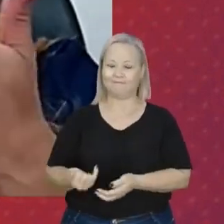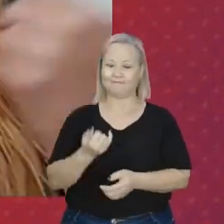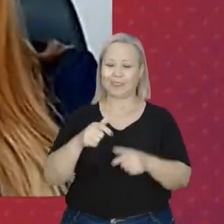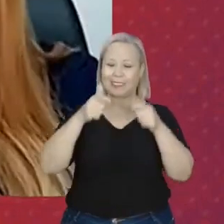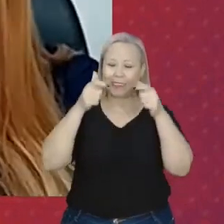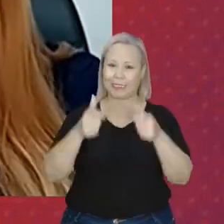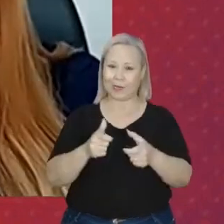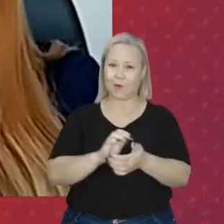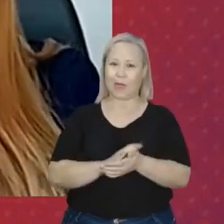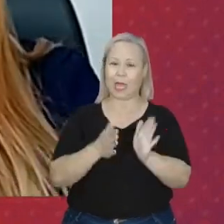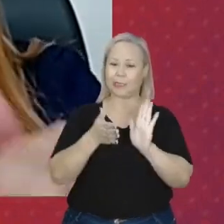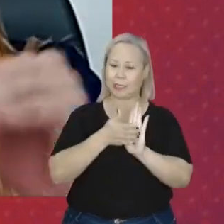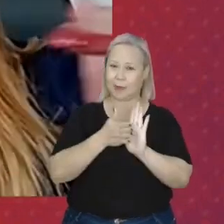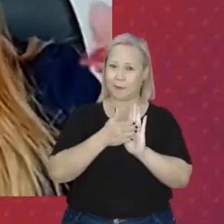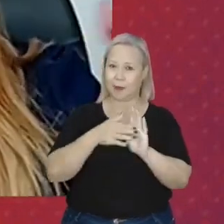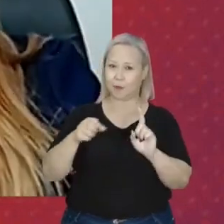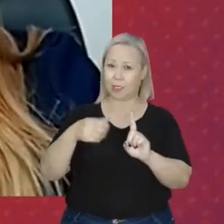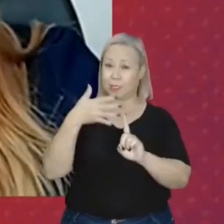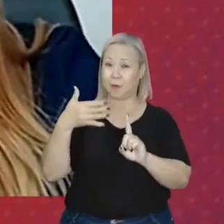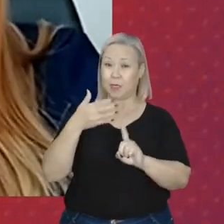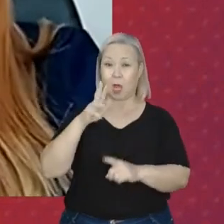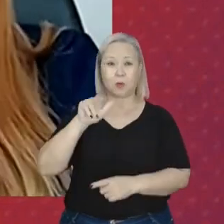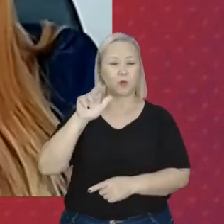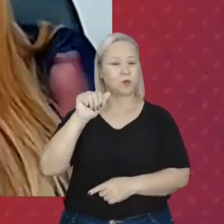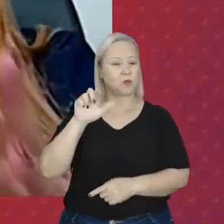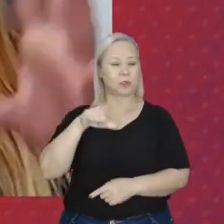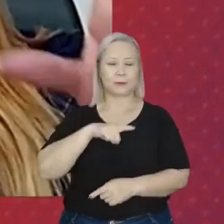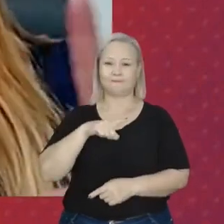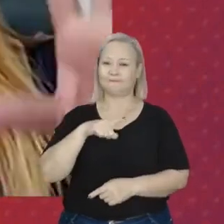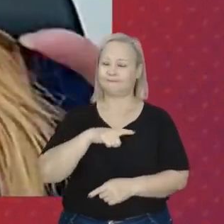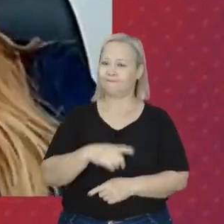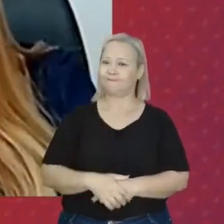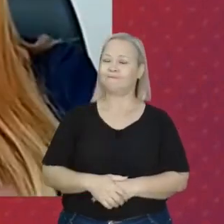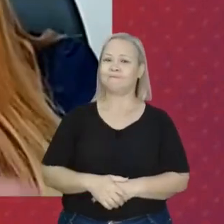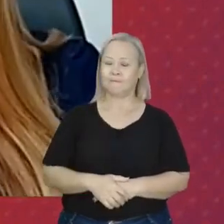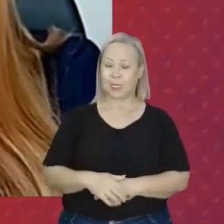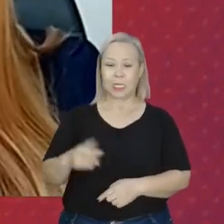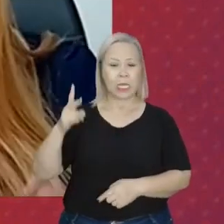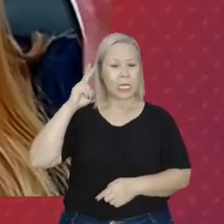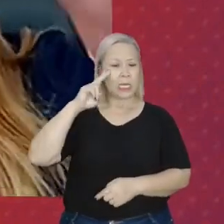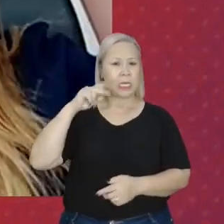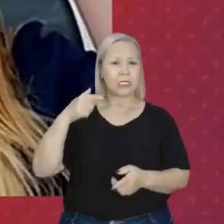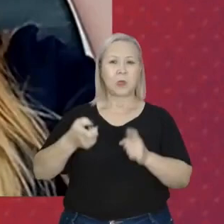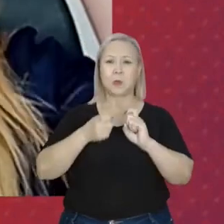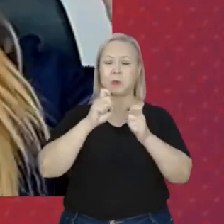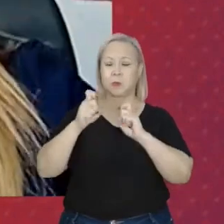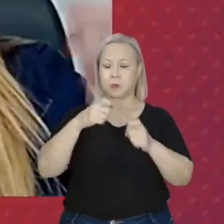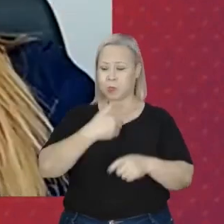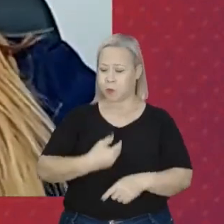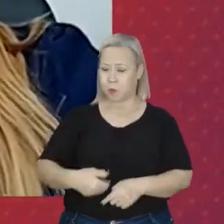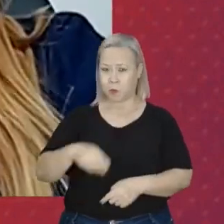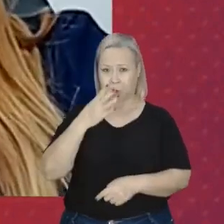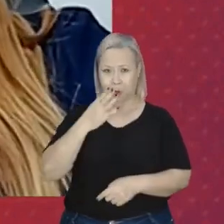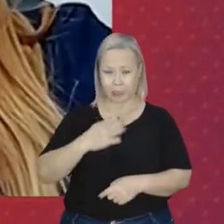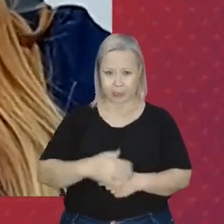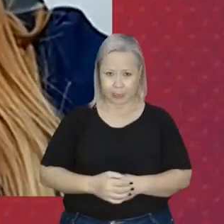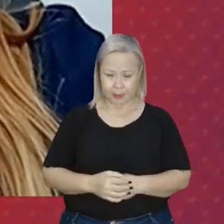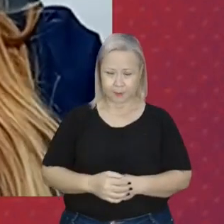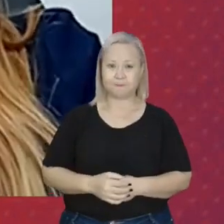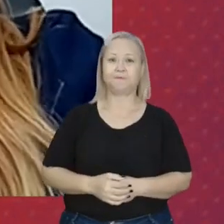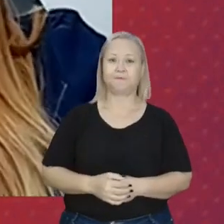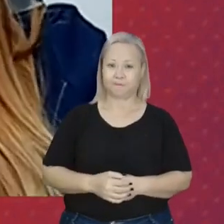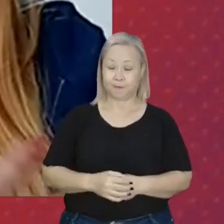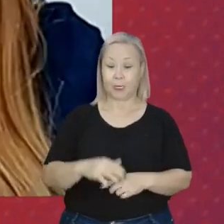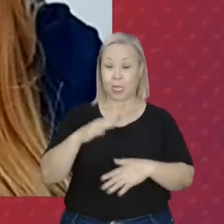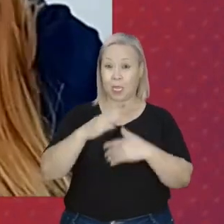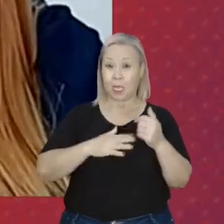espaço que a pauta LGBTQIA+, nunca tinha alcançado na história da gestão pública brasileira. Então, é uma